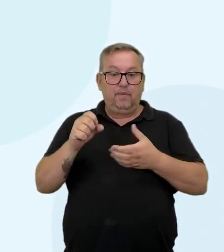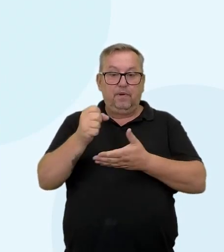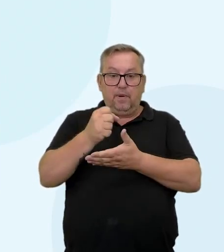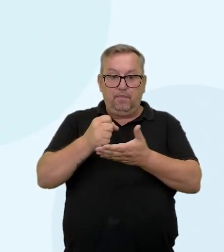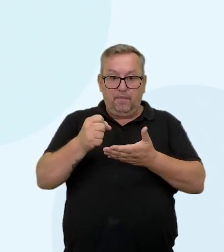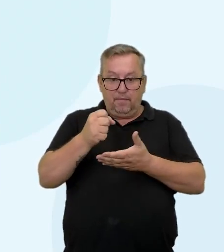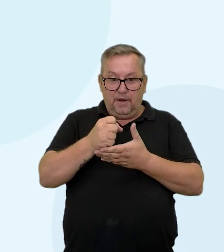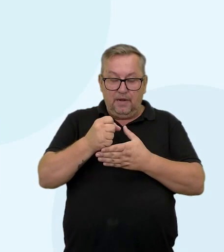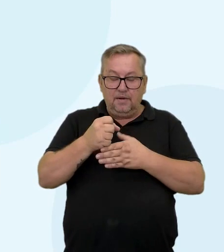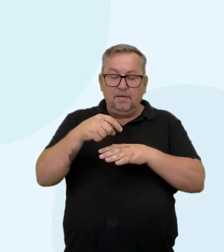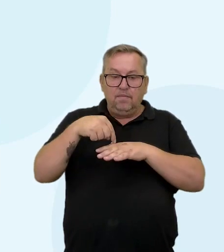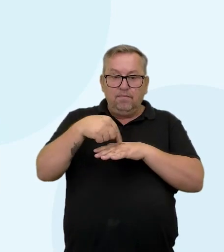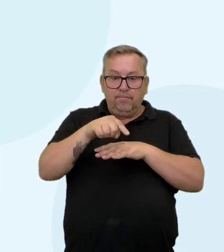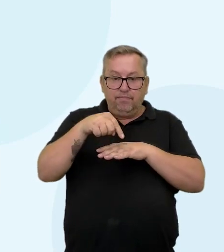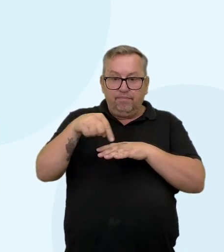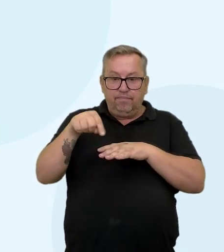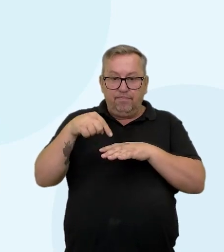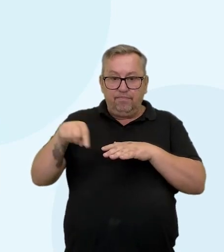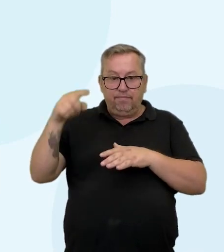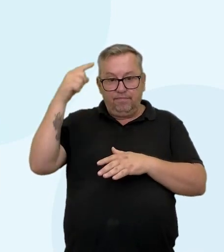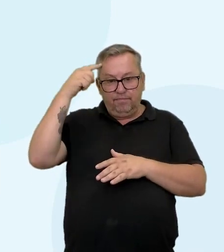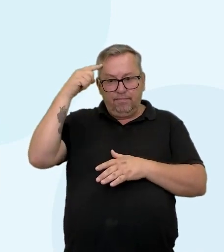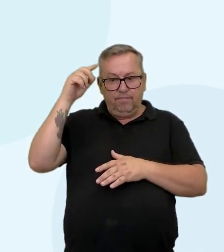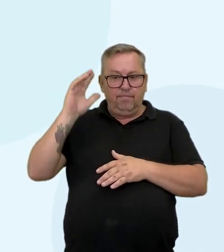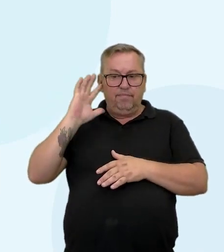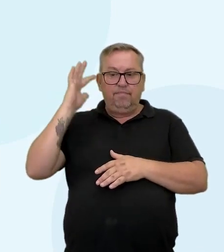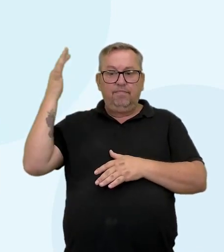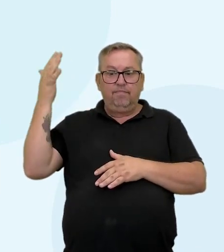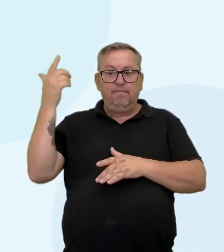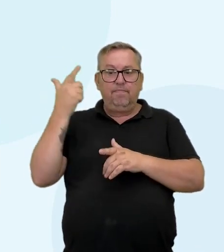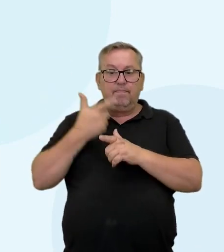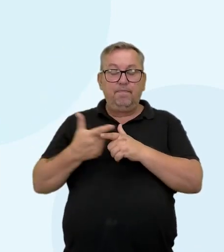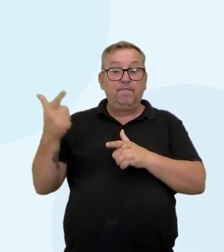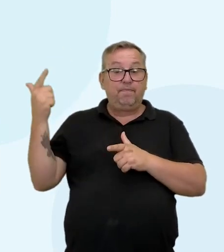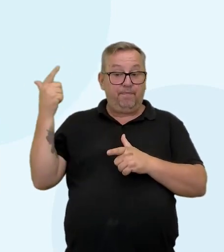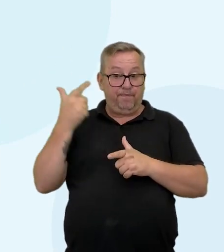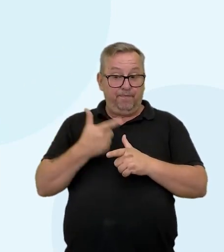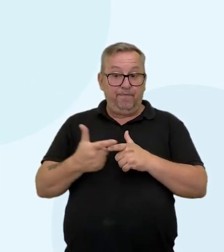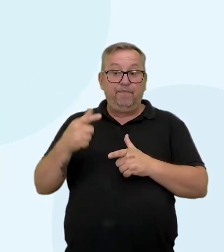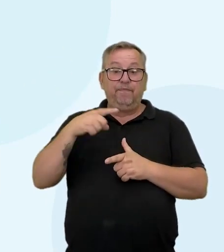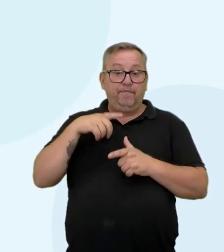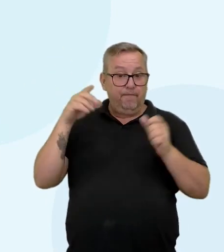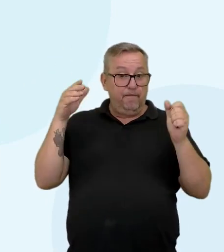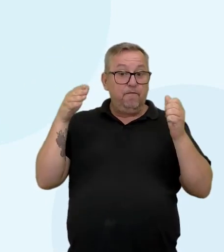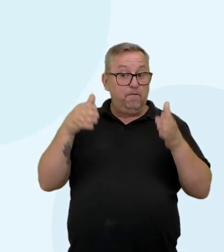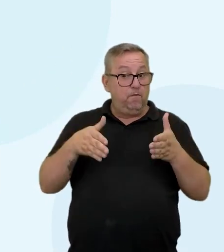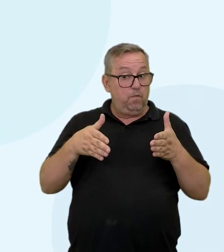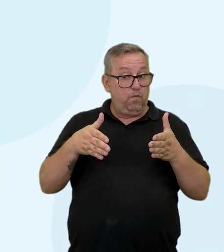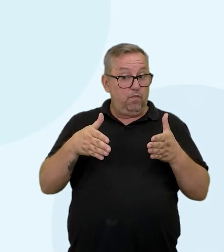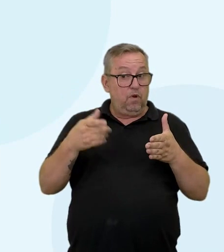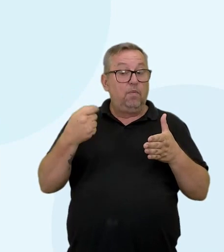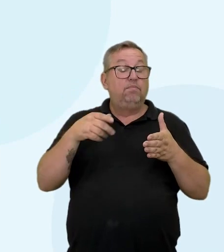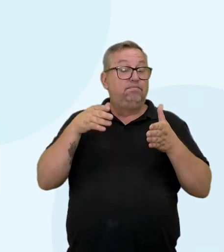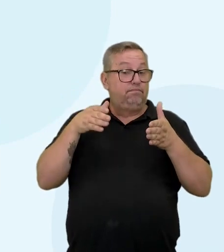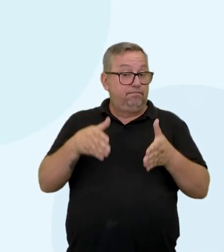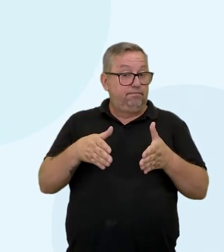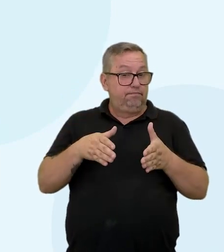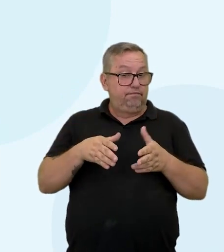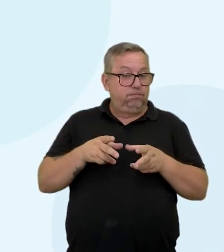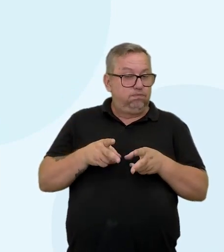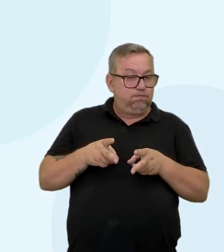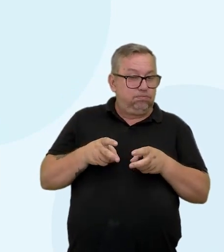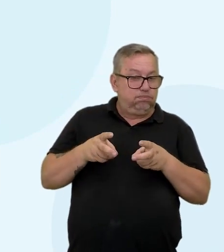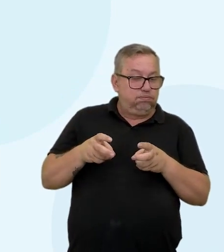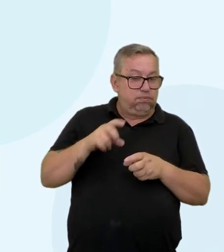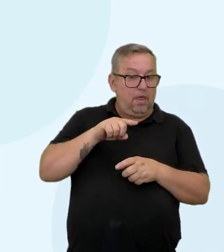desse componente curricular, o pensamento e a resolução de situações e problemas, e é nele que a gente tem que ter foco, né? É a investigação